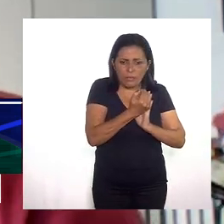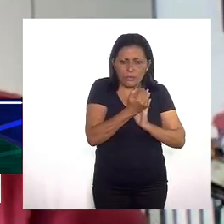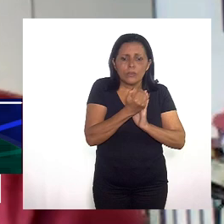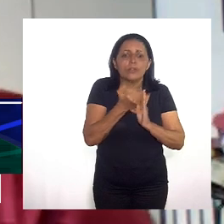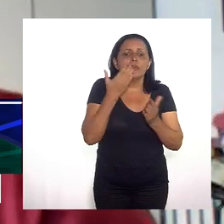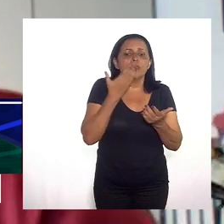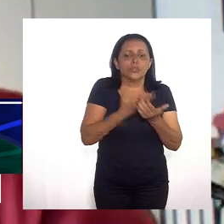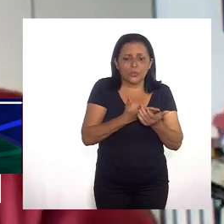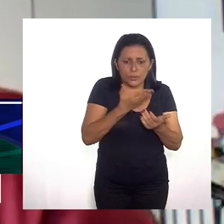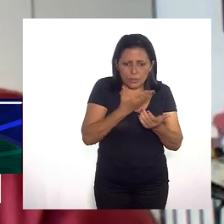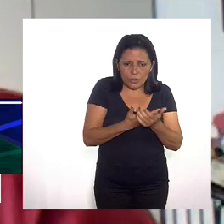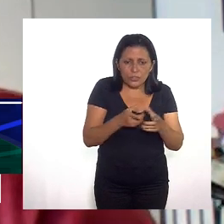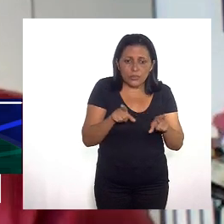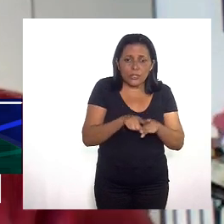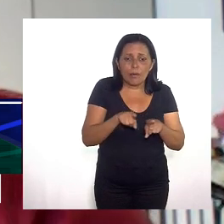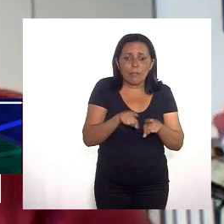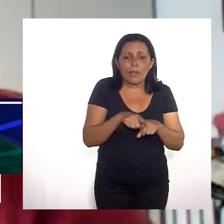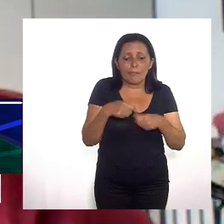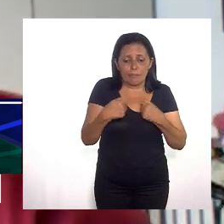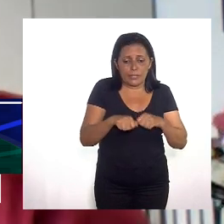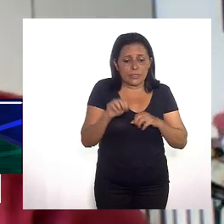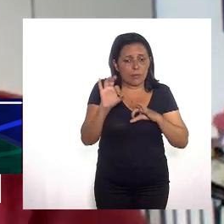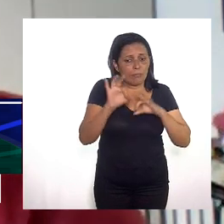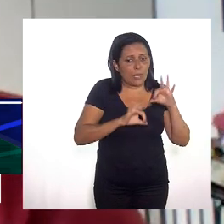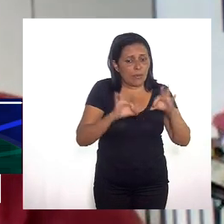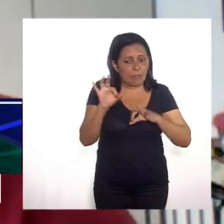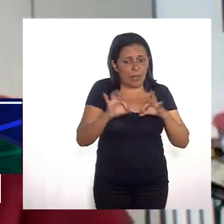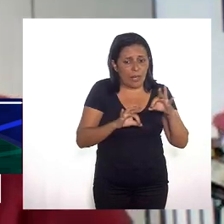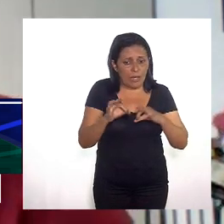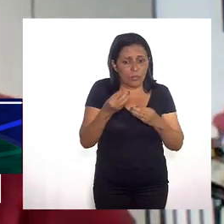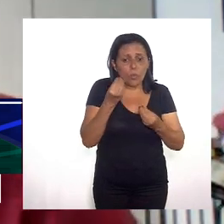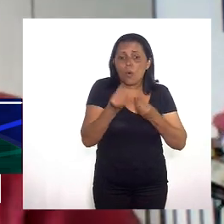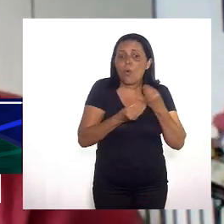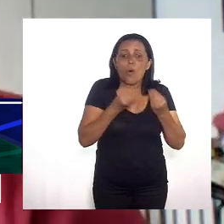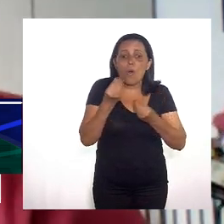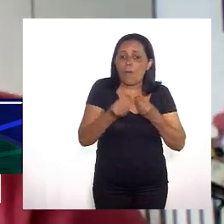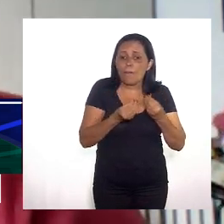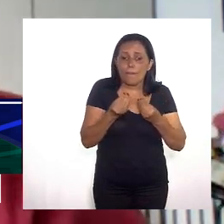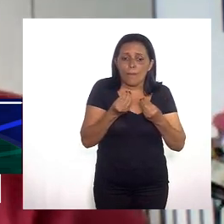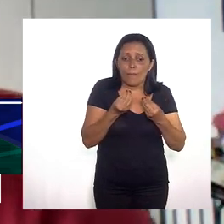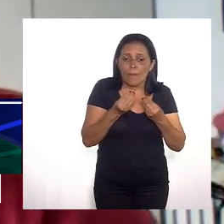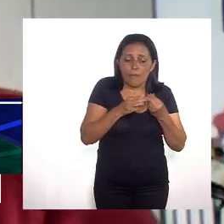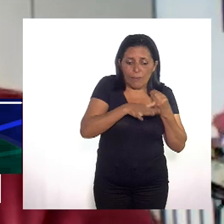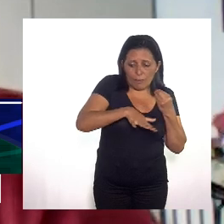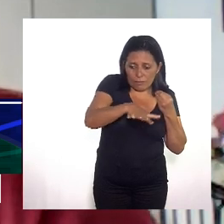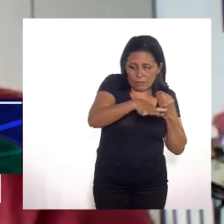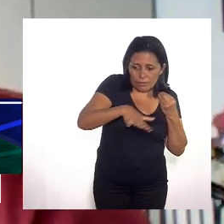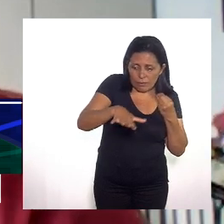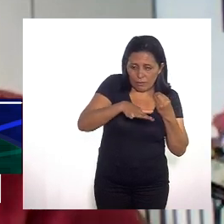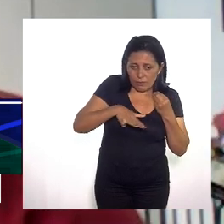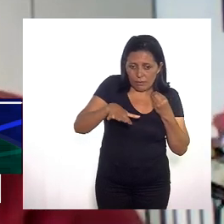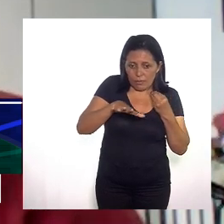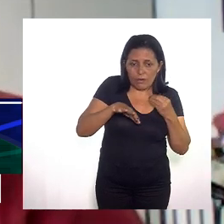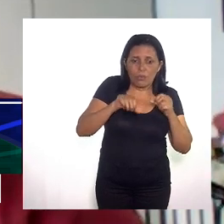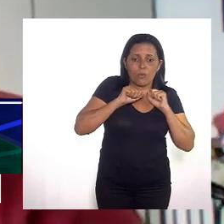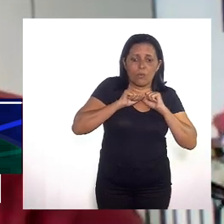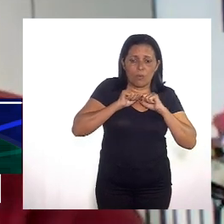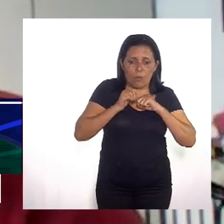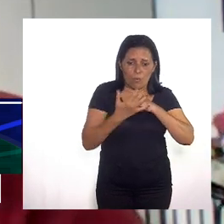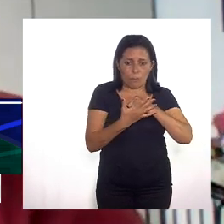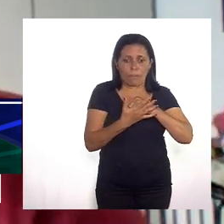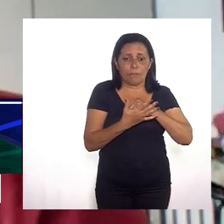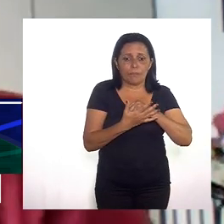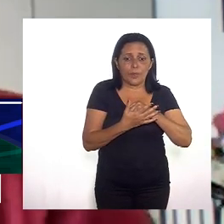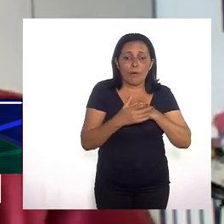estejam também mais preparados para lidar com a situação da pandemia no ambiente escolar, que é diferente do que se dá no espaço